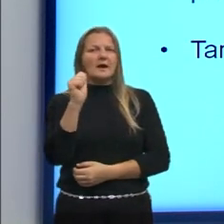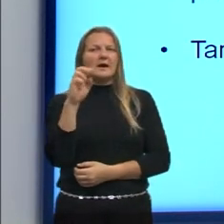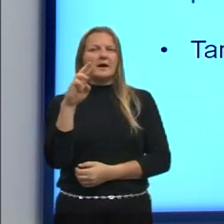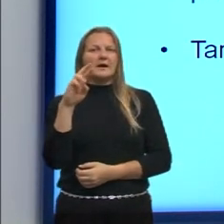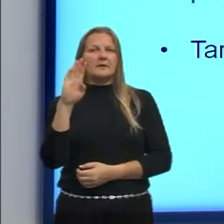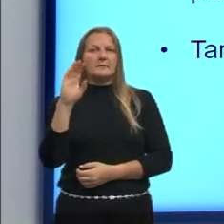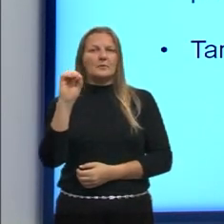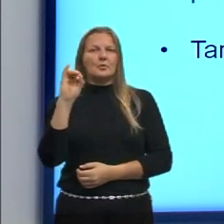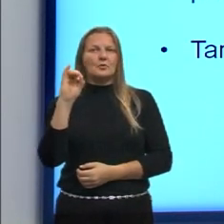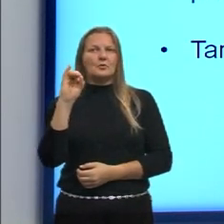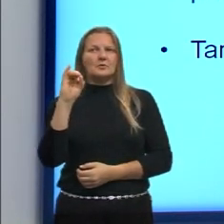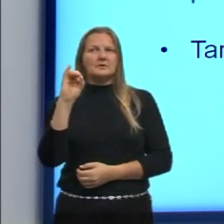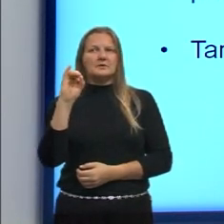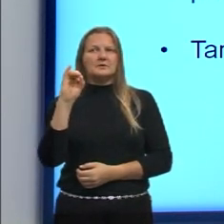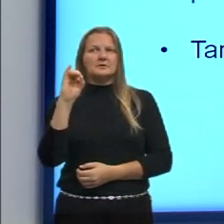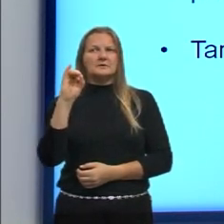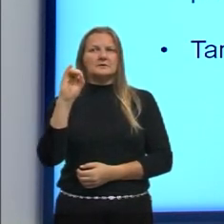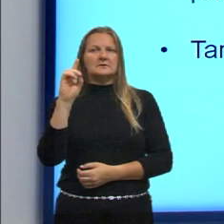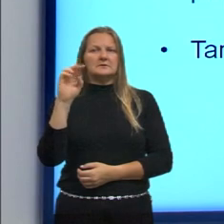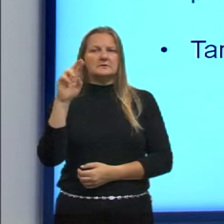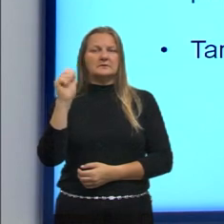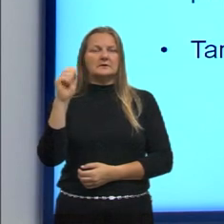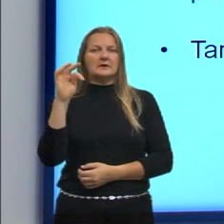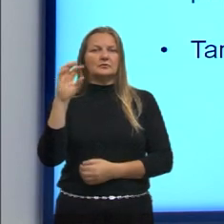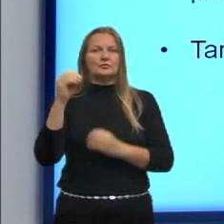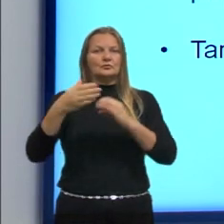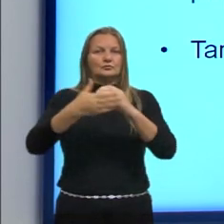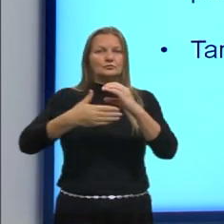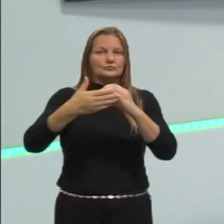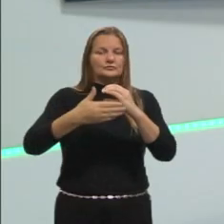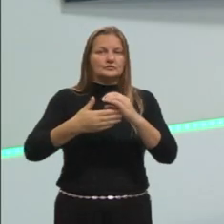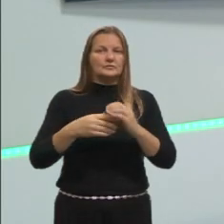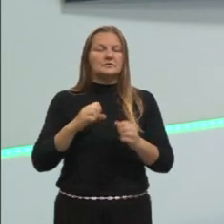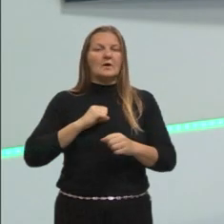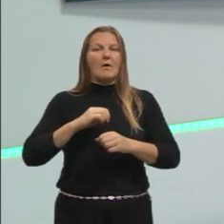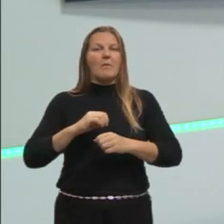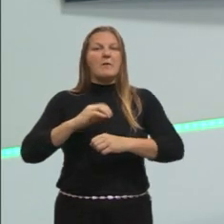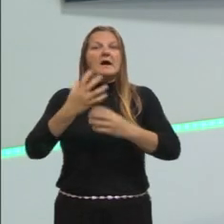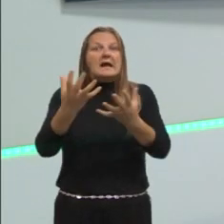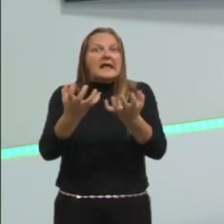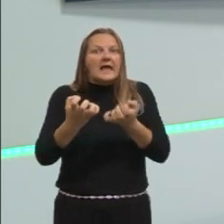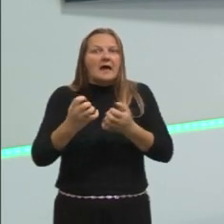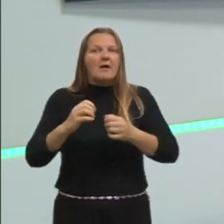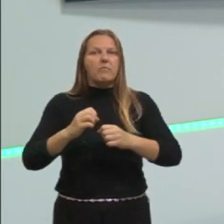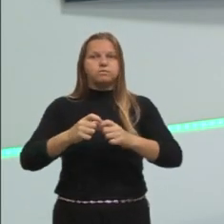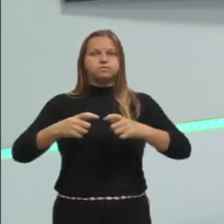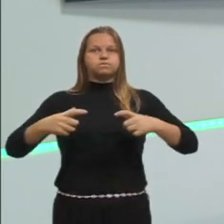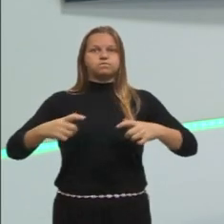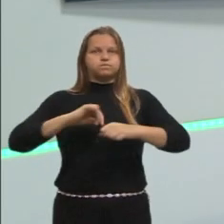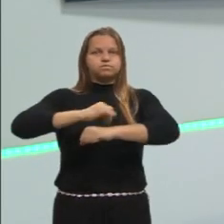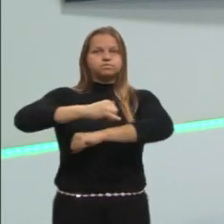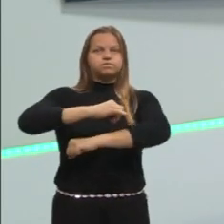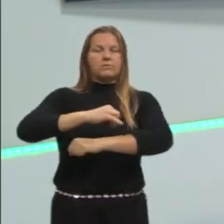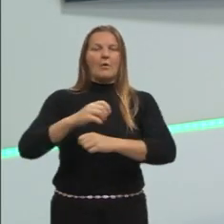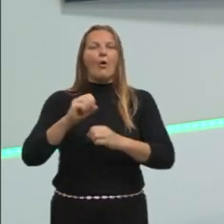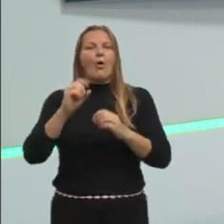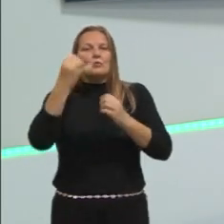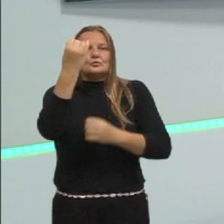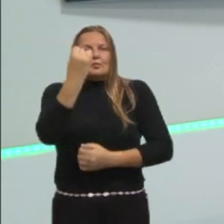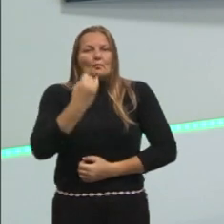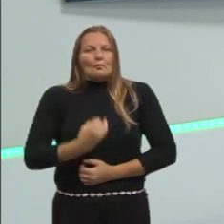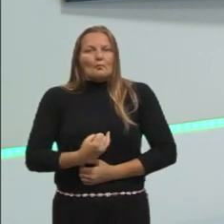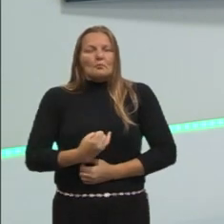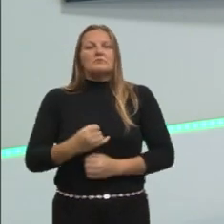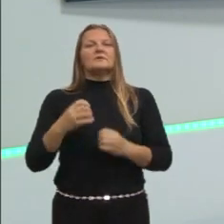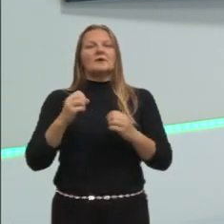normalmente quem faz dieta tanto para ganho quanto para perda de peso controla a ingestão de carboidratos eles